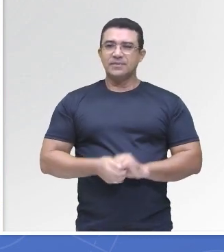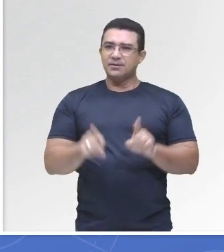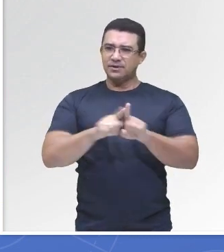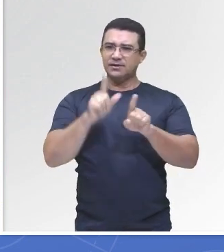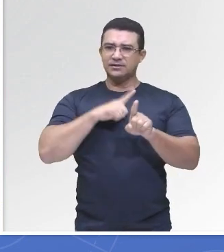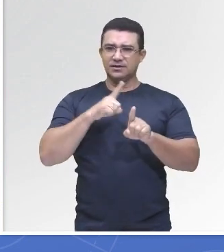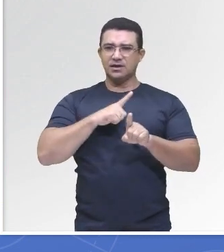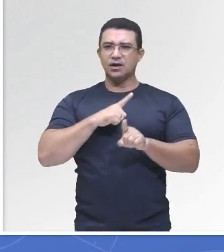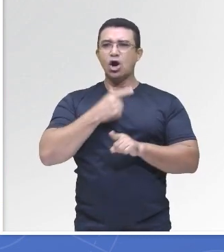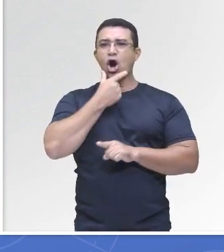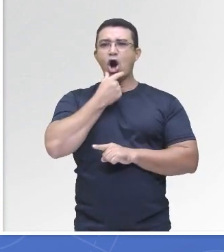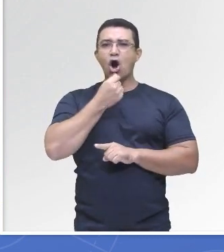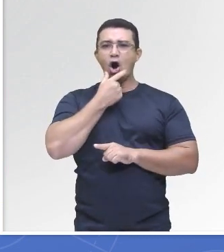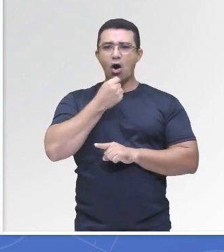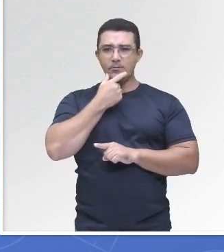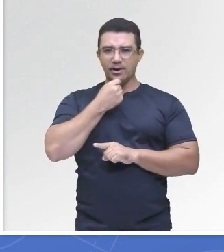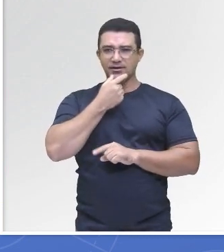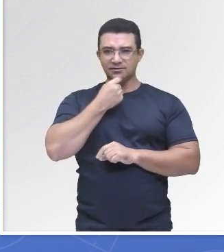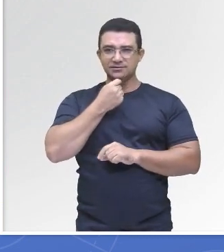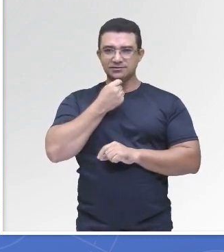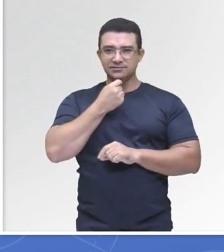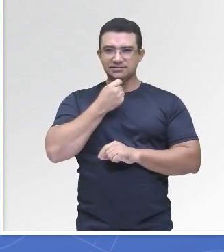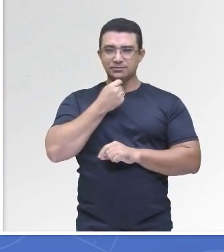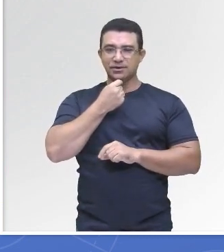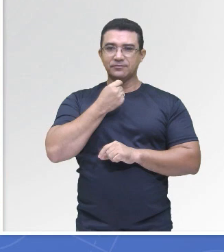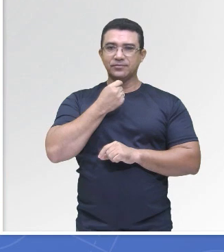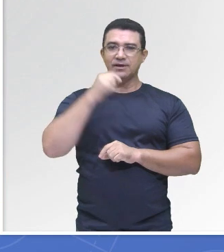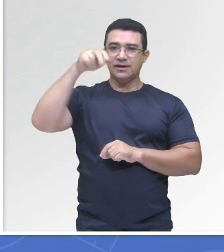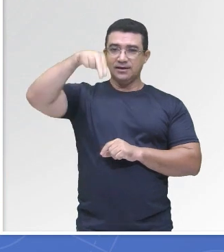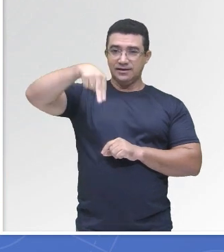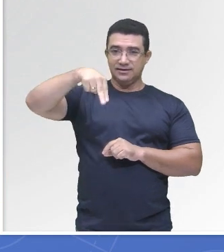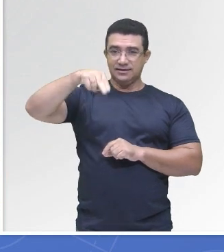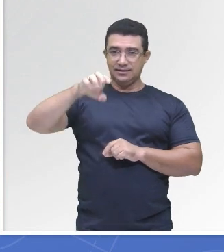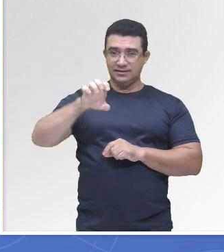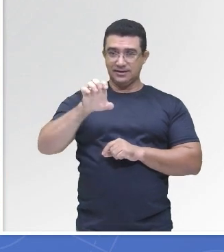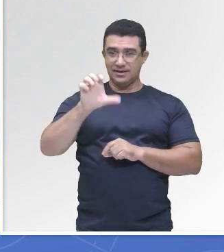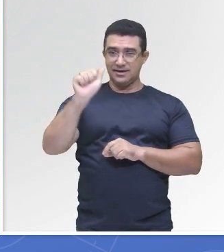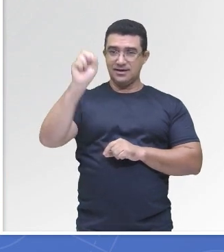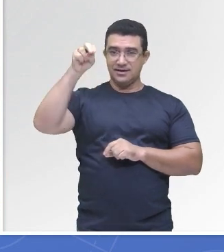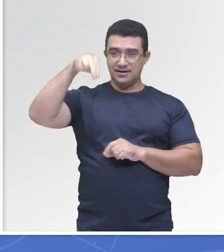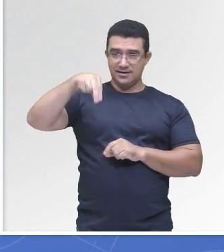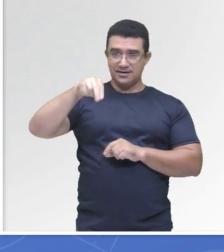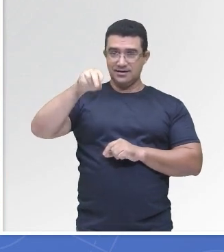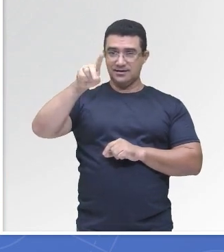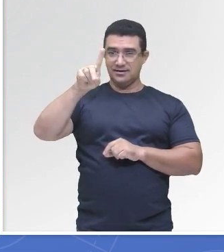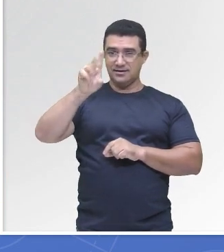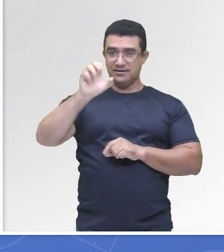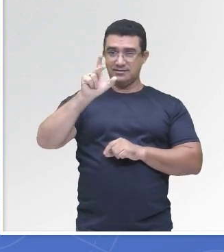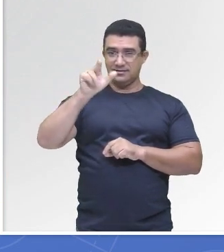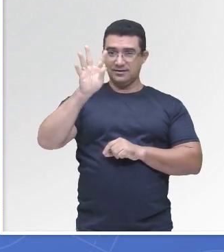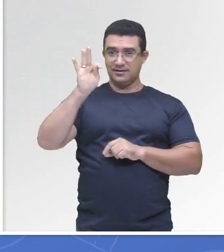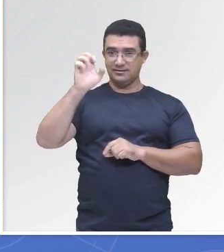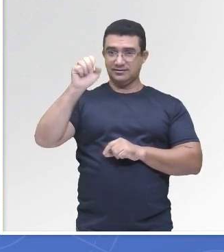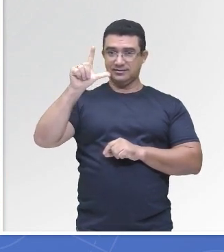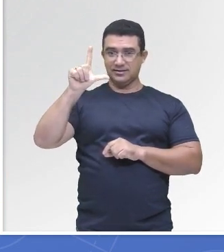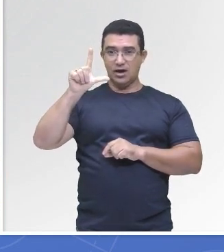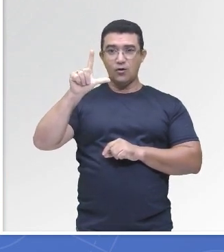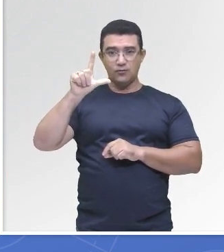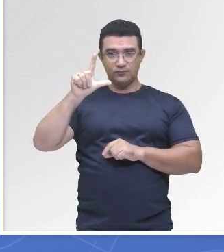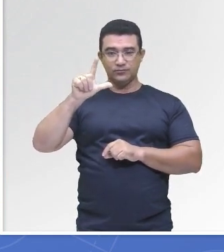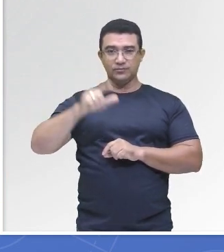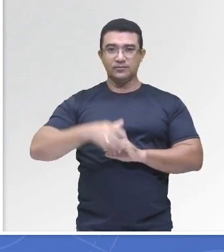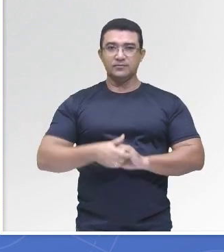homem de Neandertal. Já é bem próximo da nossa espécie, do Homo sapiens. Ele some sem deixar